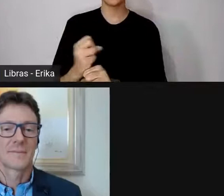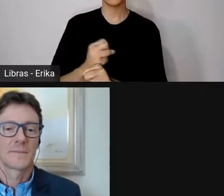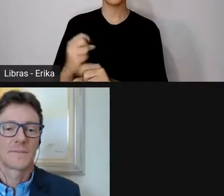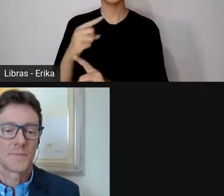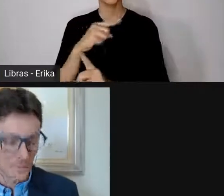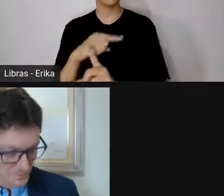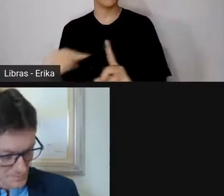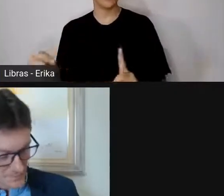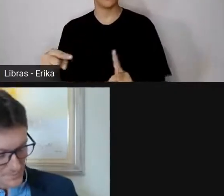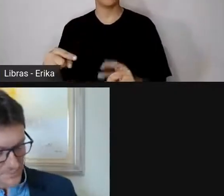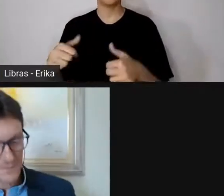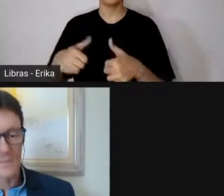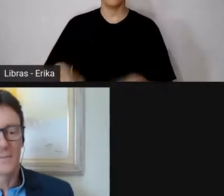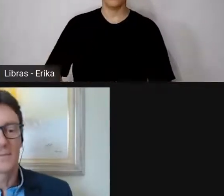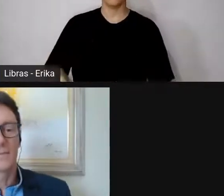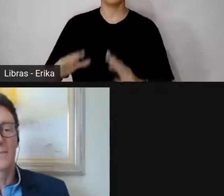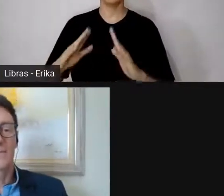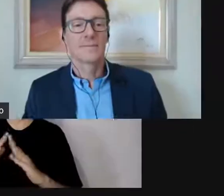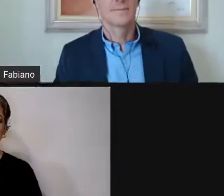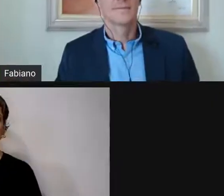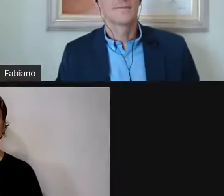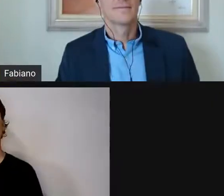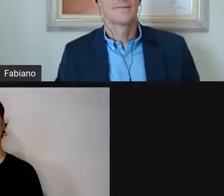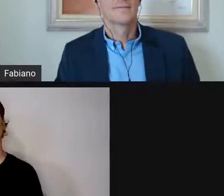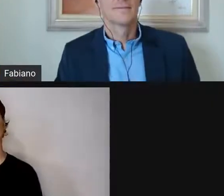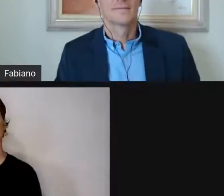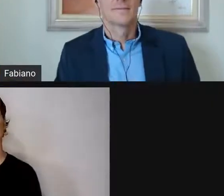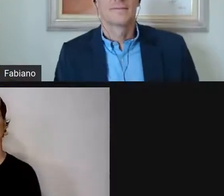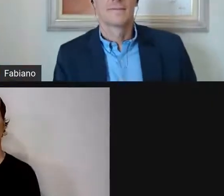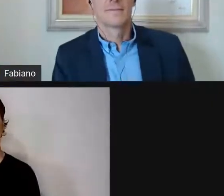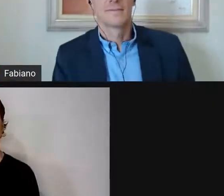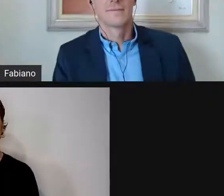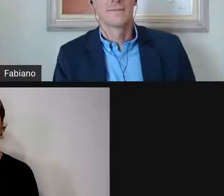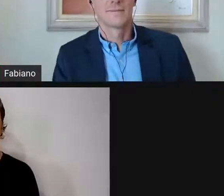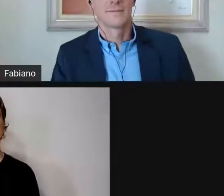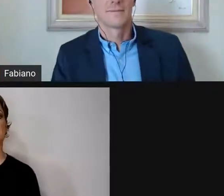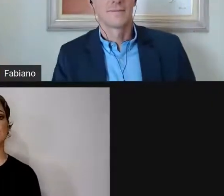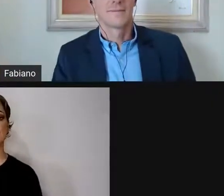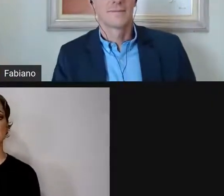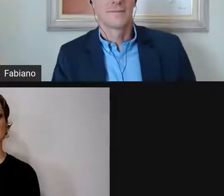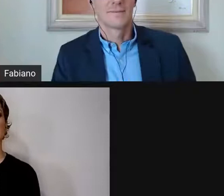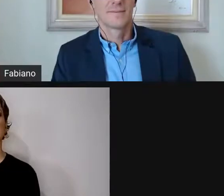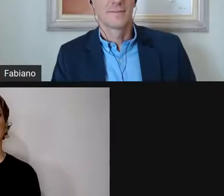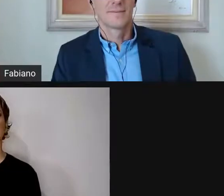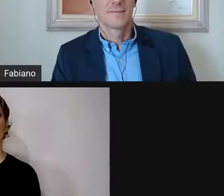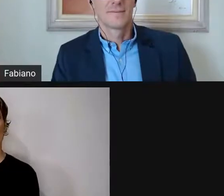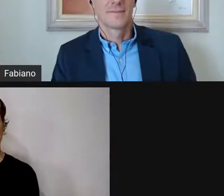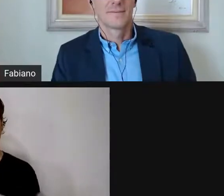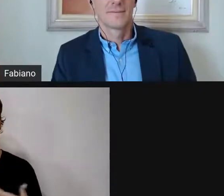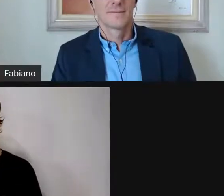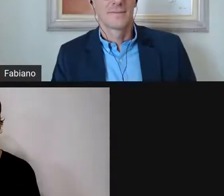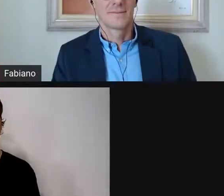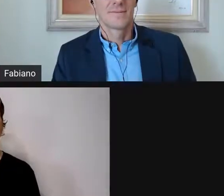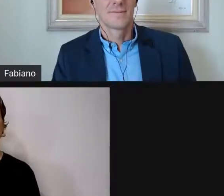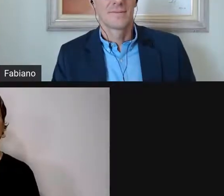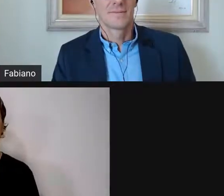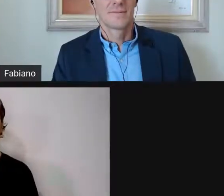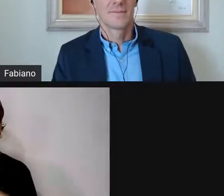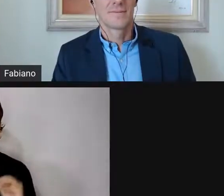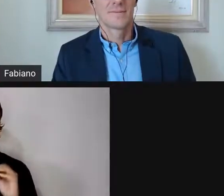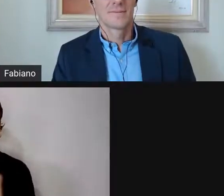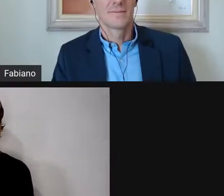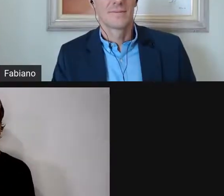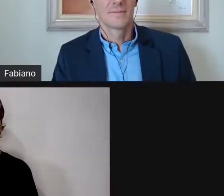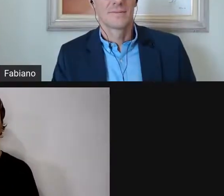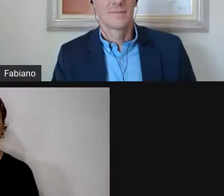mais ou menos. Depois desse período, 2 anos e meio, eu fui convidada para passar um tempo em Washington para fazer uma